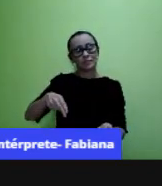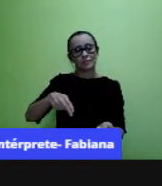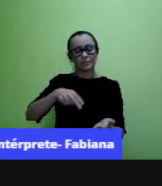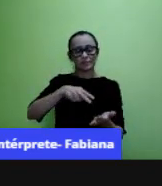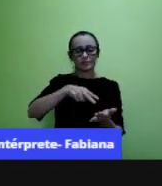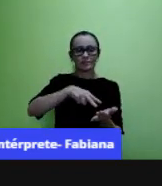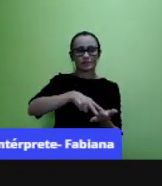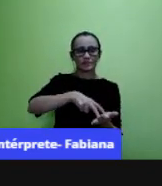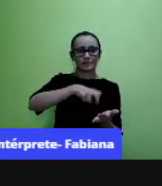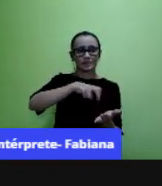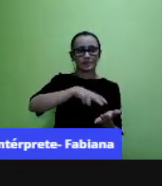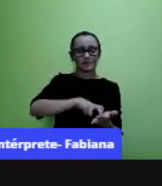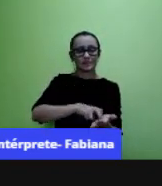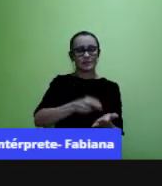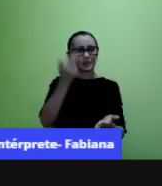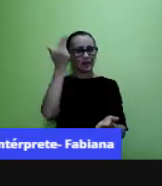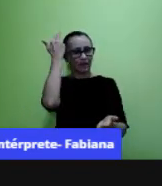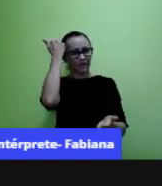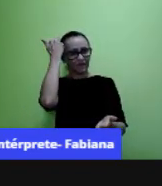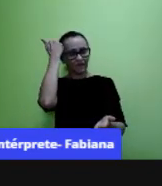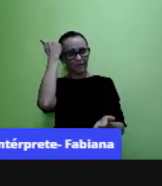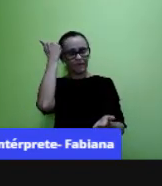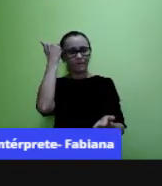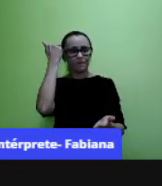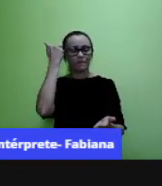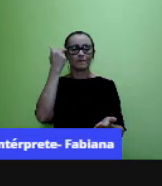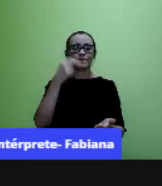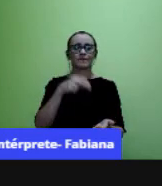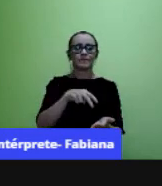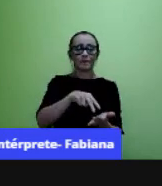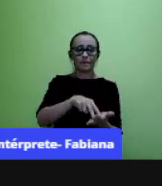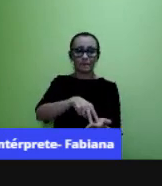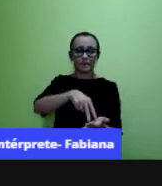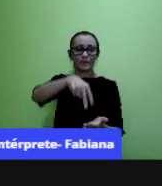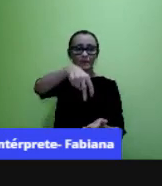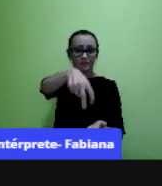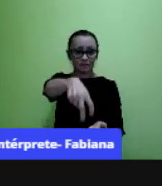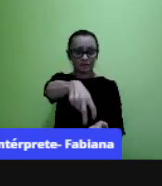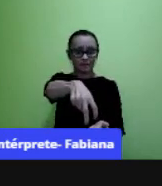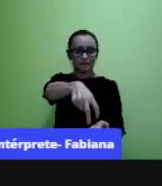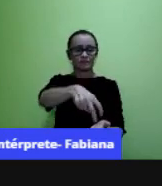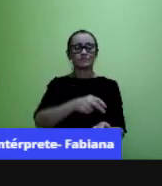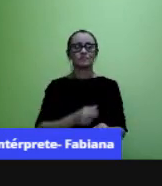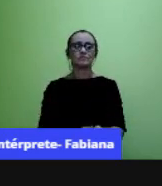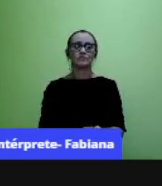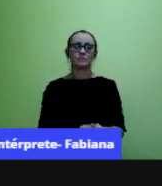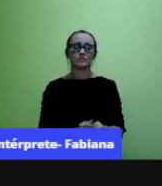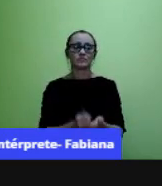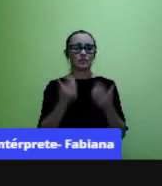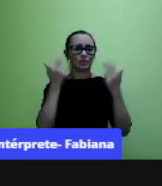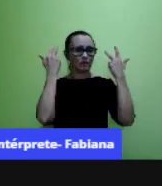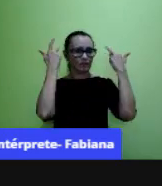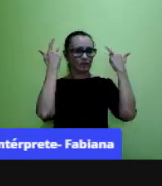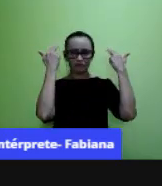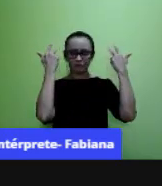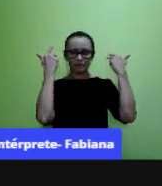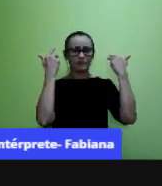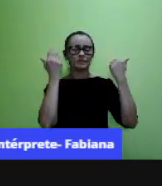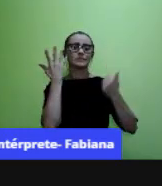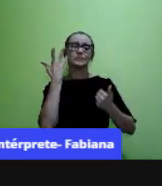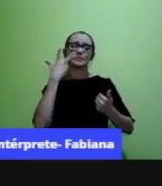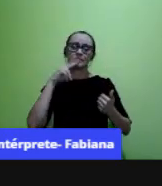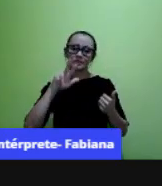coelhinho. Saltar deslocando para frente. São coisas simples, movimentos naturais, que a gente sabe que a criança tem capacidade, junto